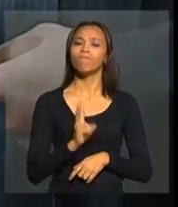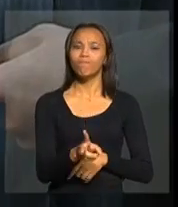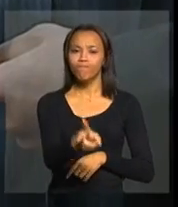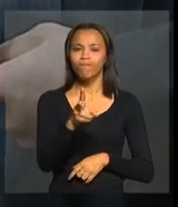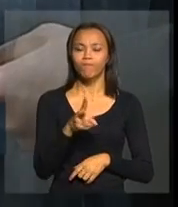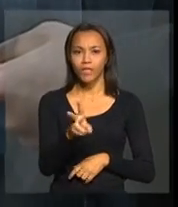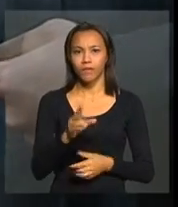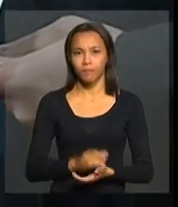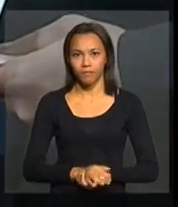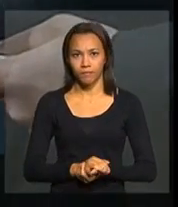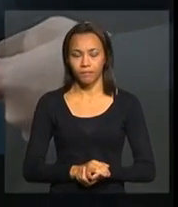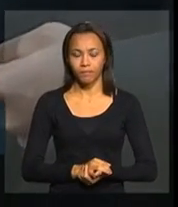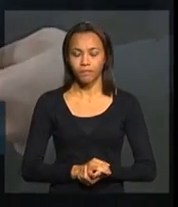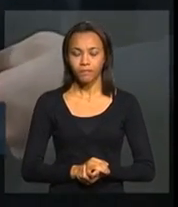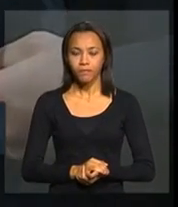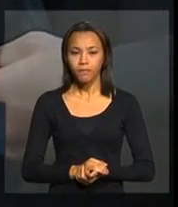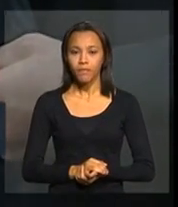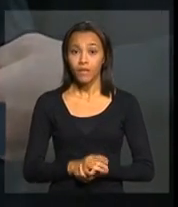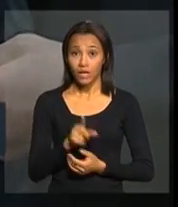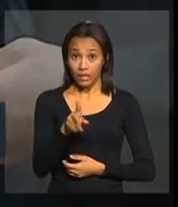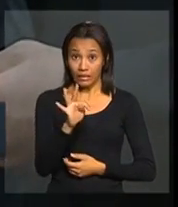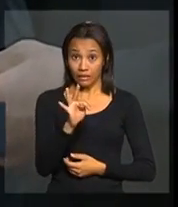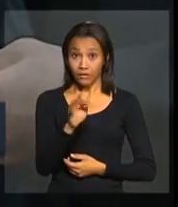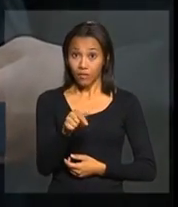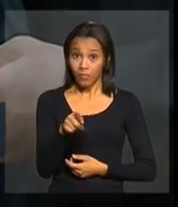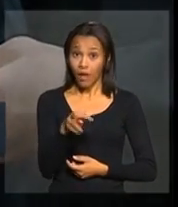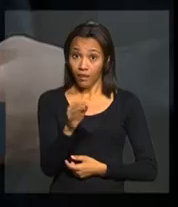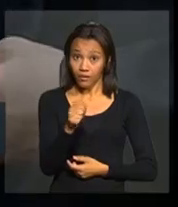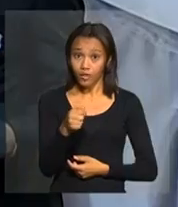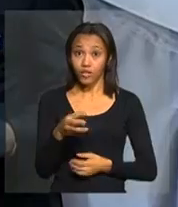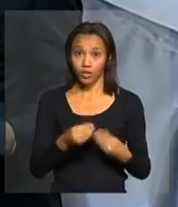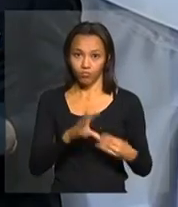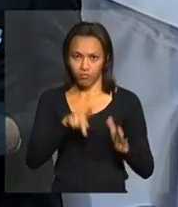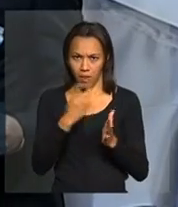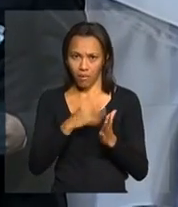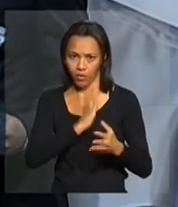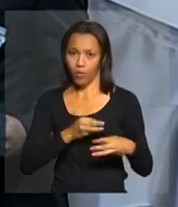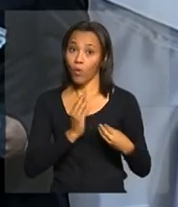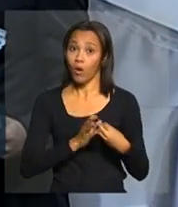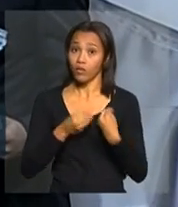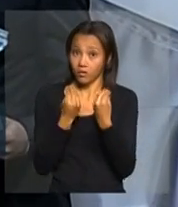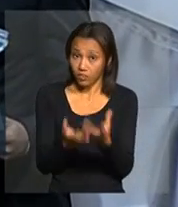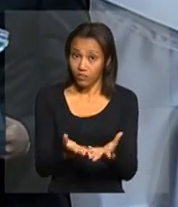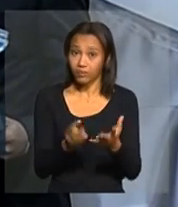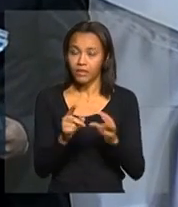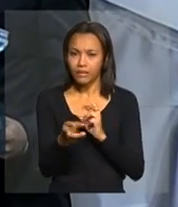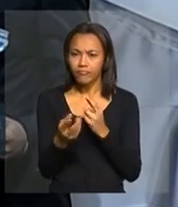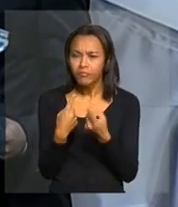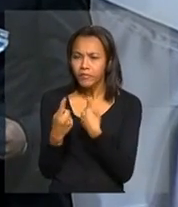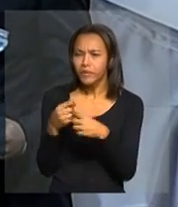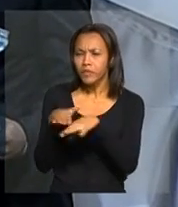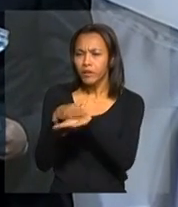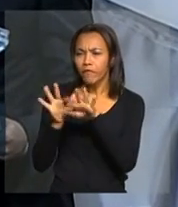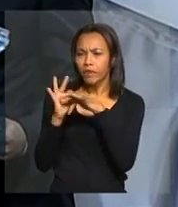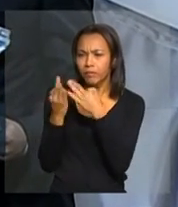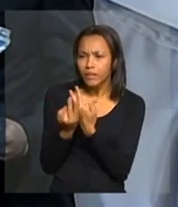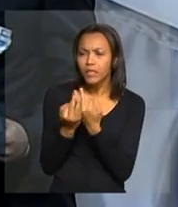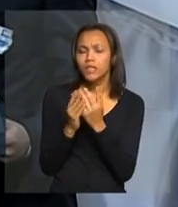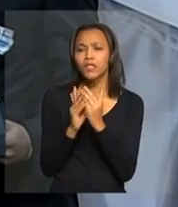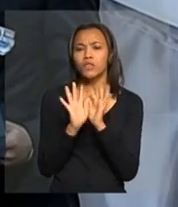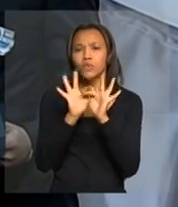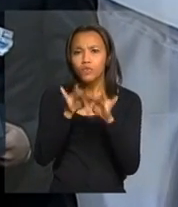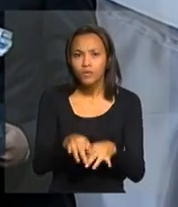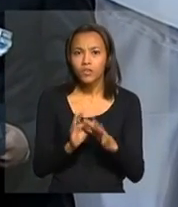notificações de morte encefálica, taxa de efetivação de doação em entrevistas familiares, assim como no total